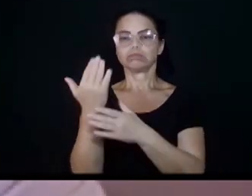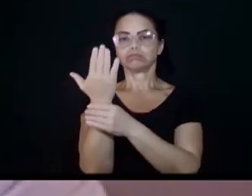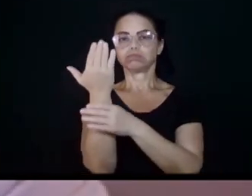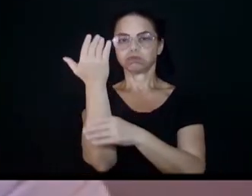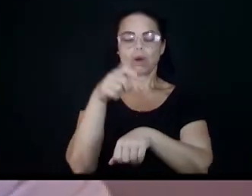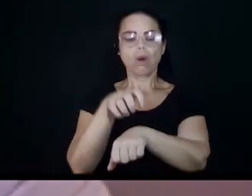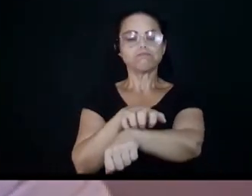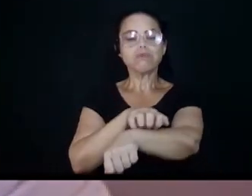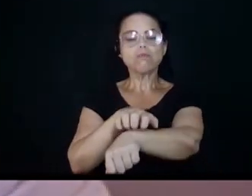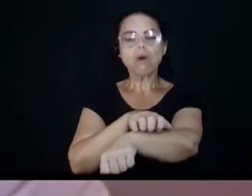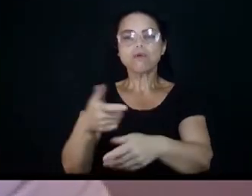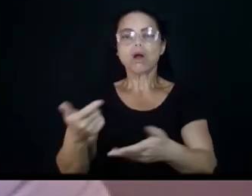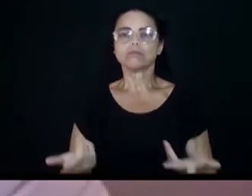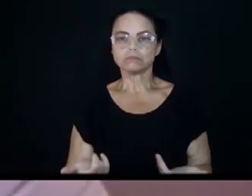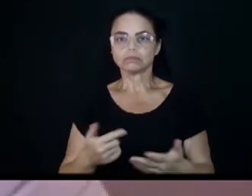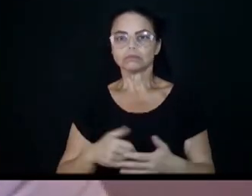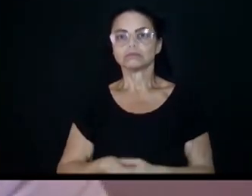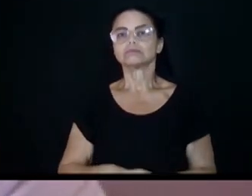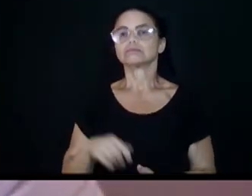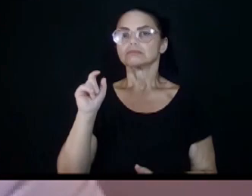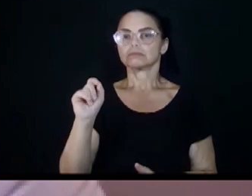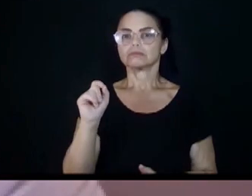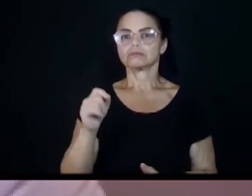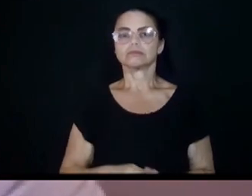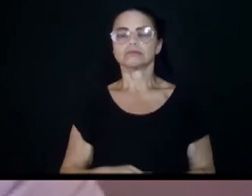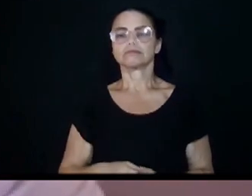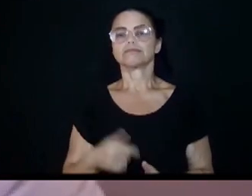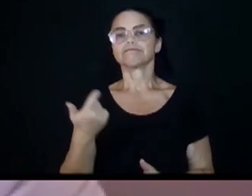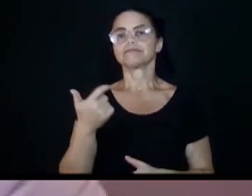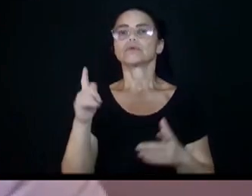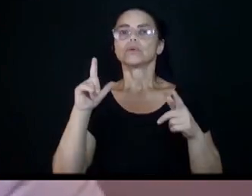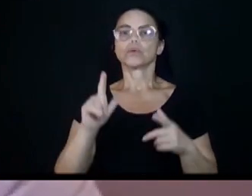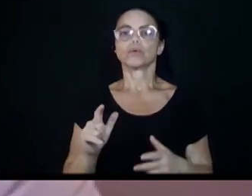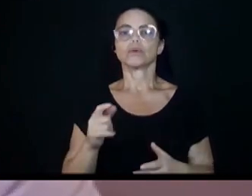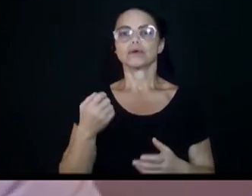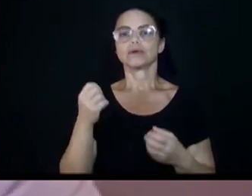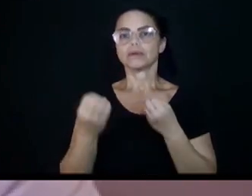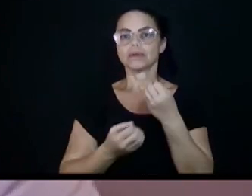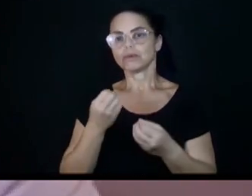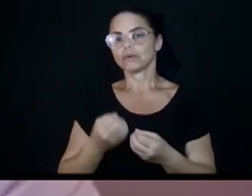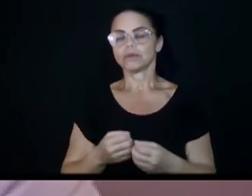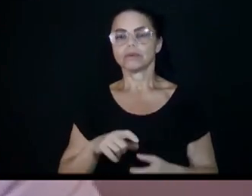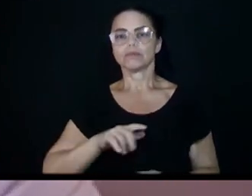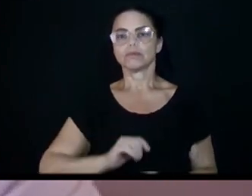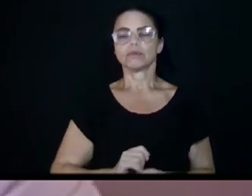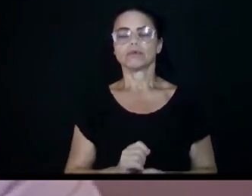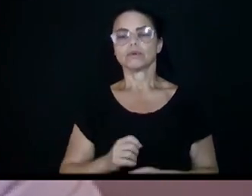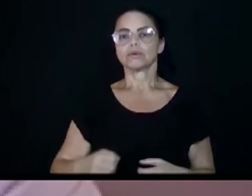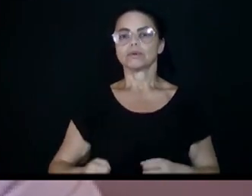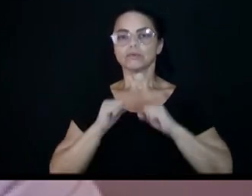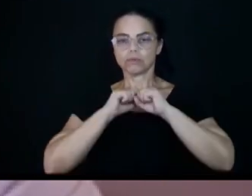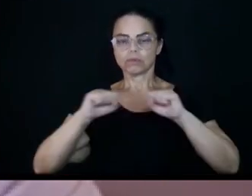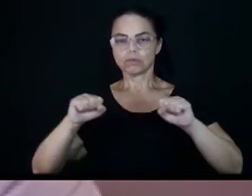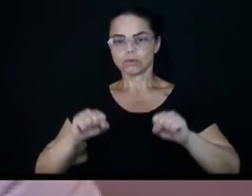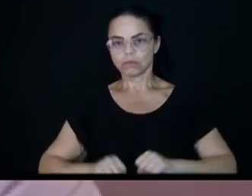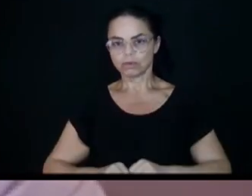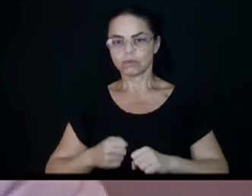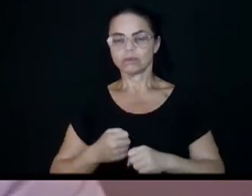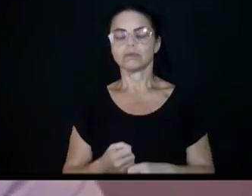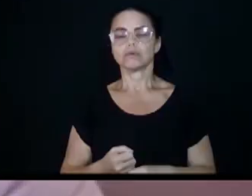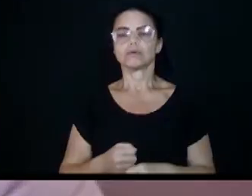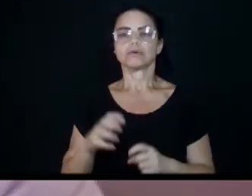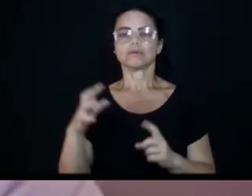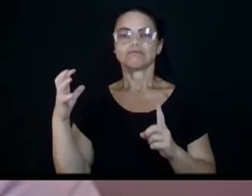doença autoimune, no caso, aonde o sistema imunológico da pessoa ataca um